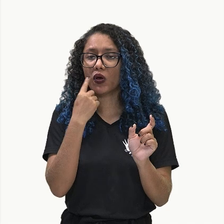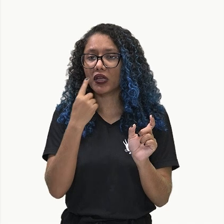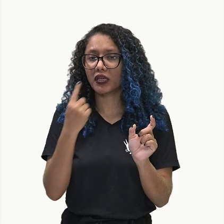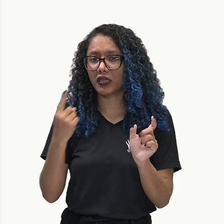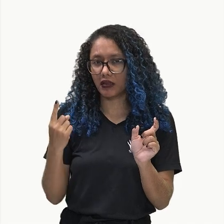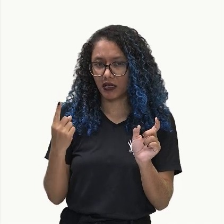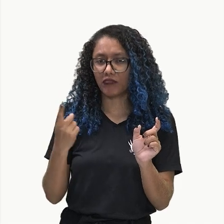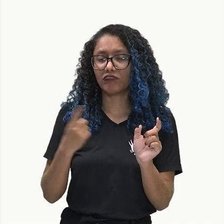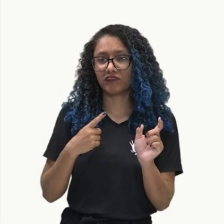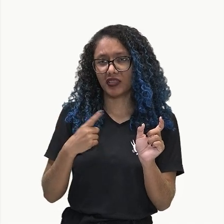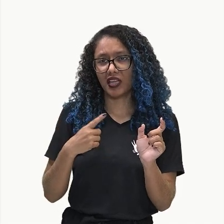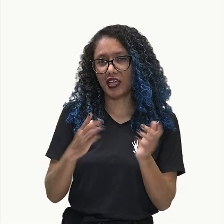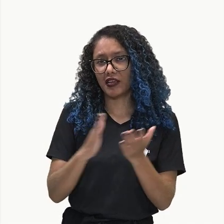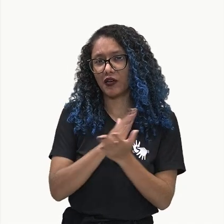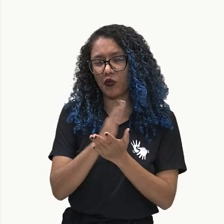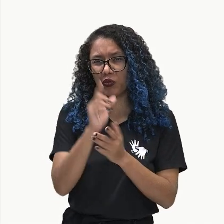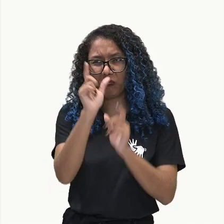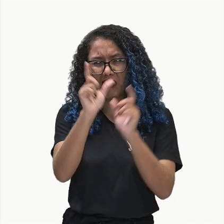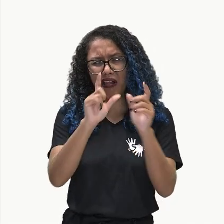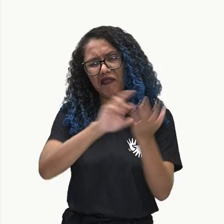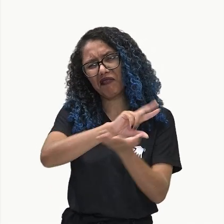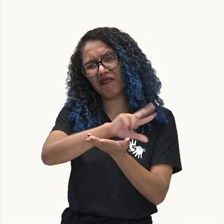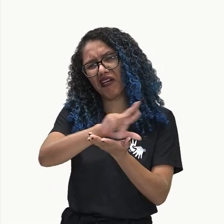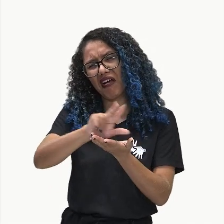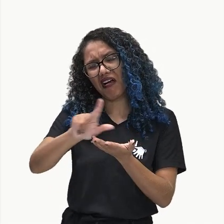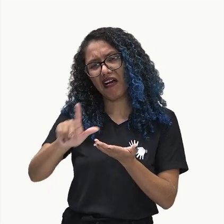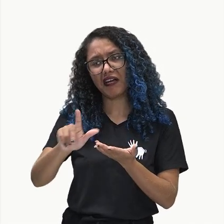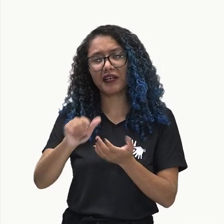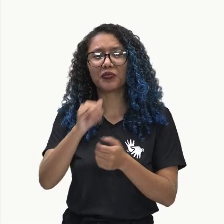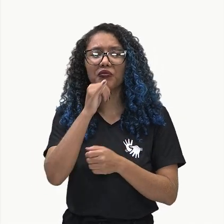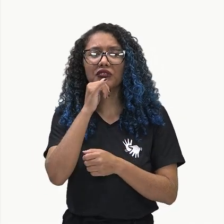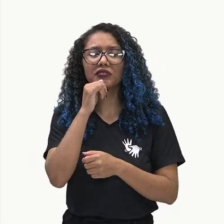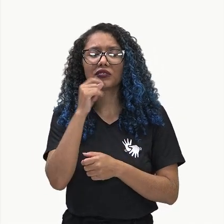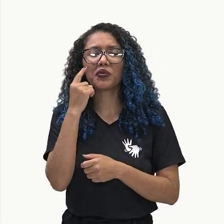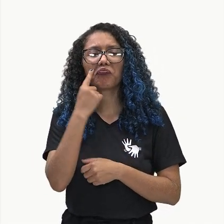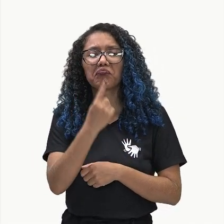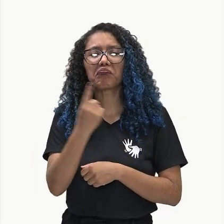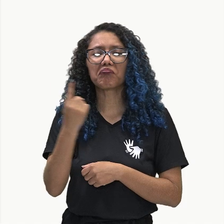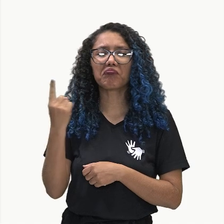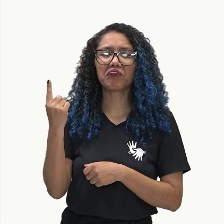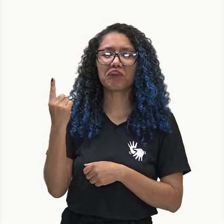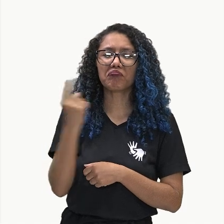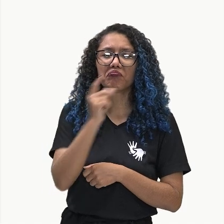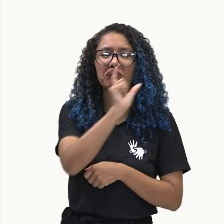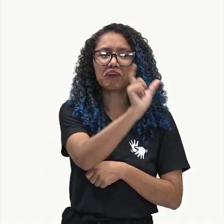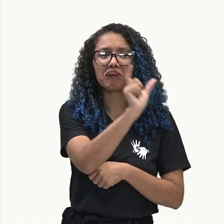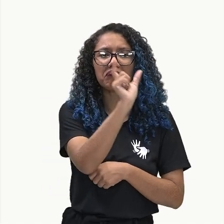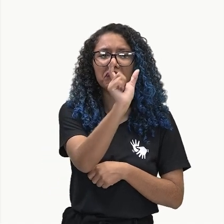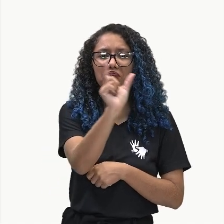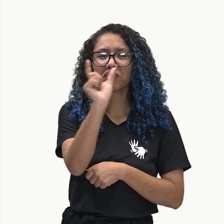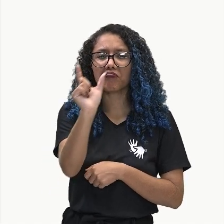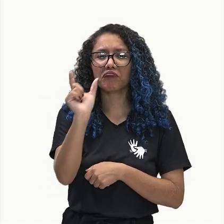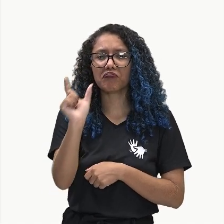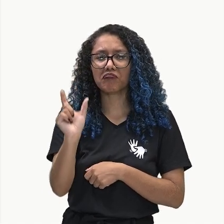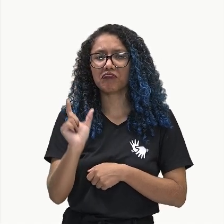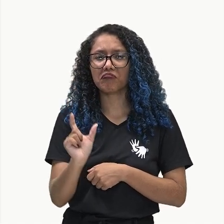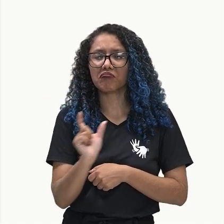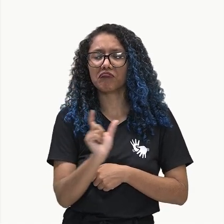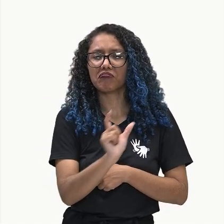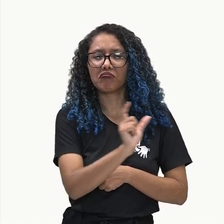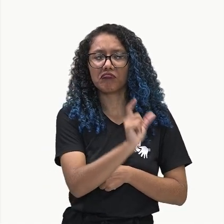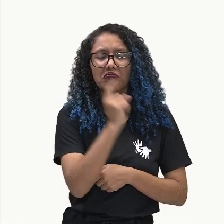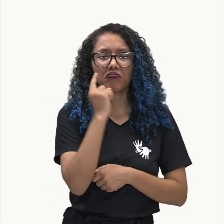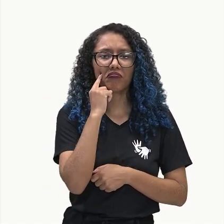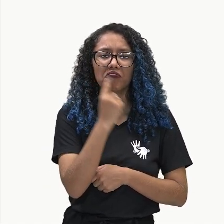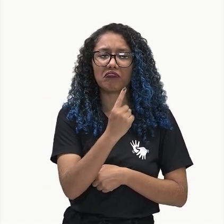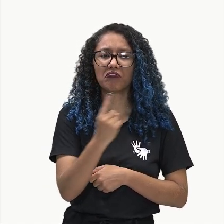nós temos palavras aleatórias, como colégio, letras, mensagem, paraguas, livros.